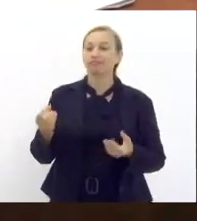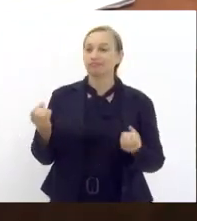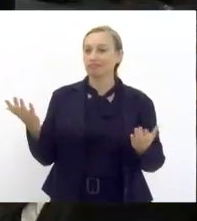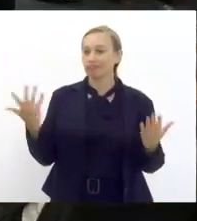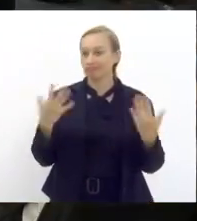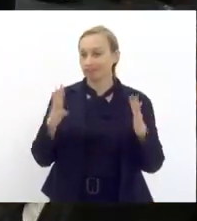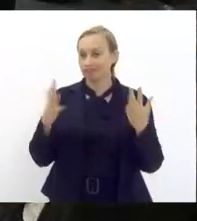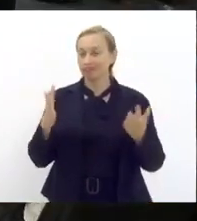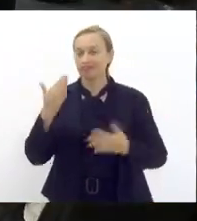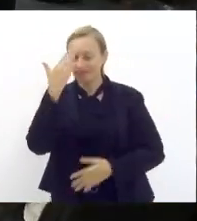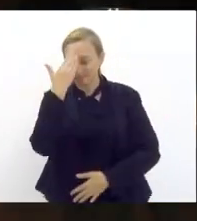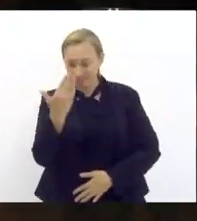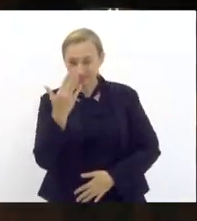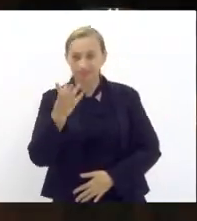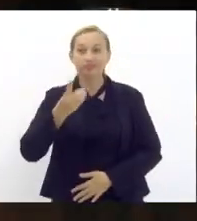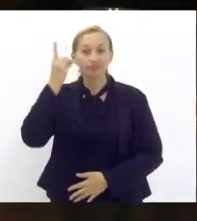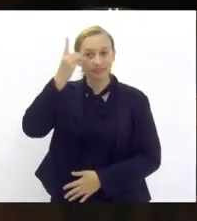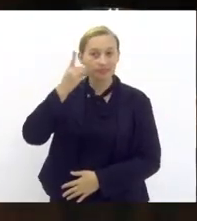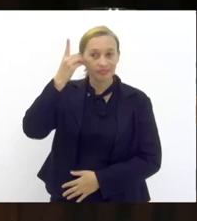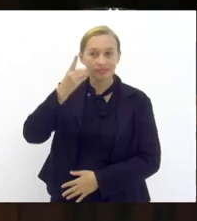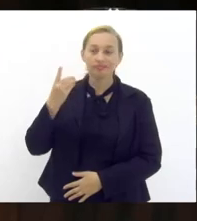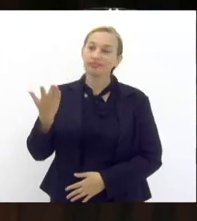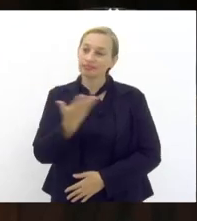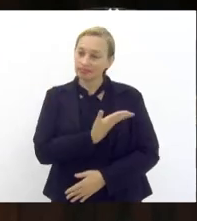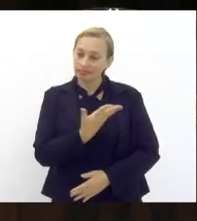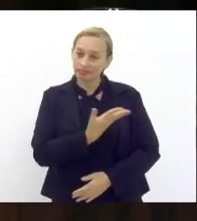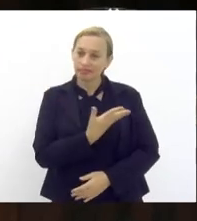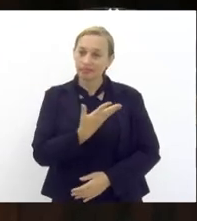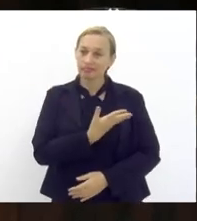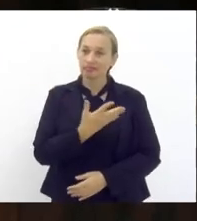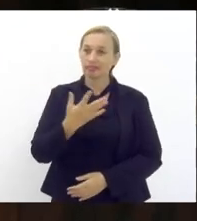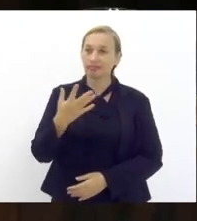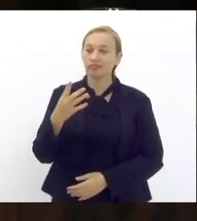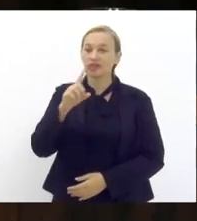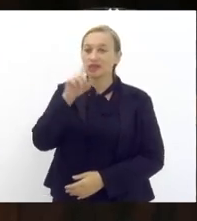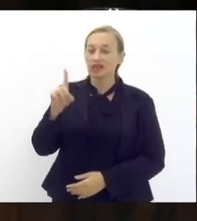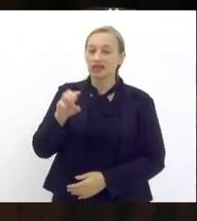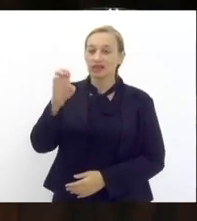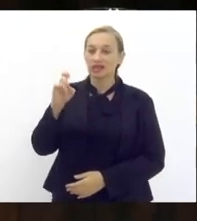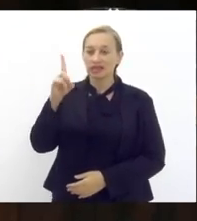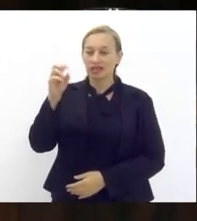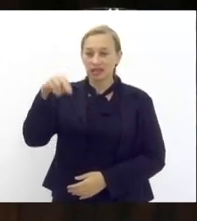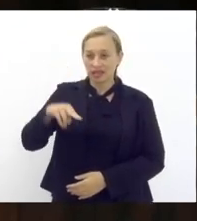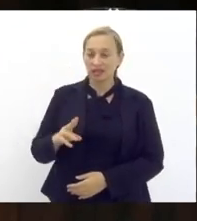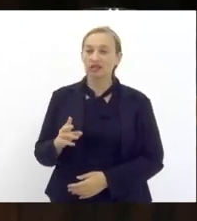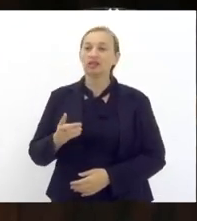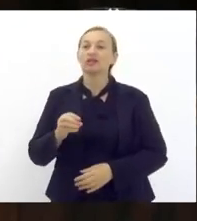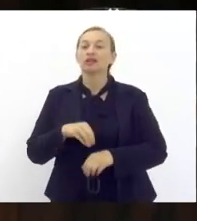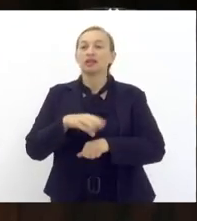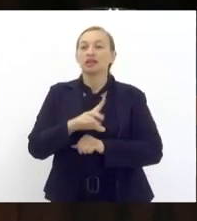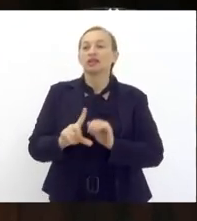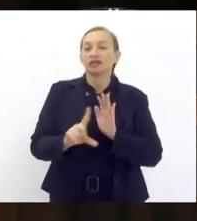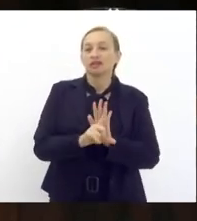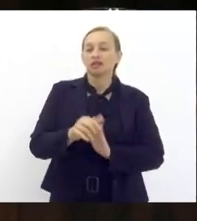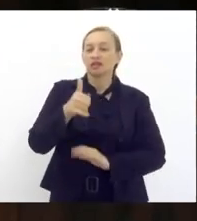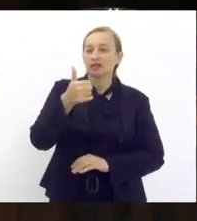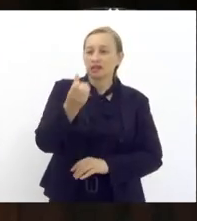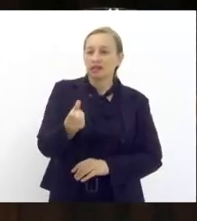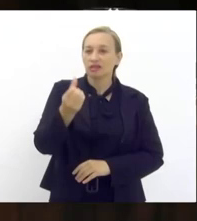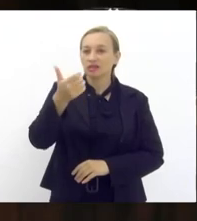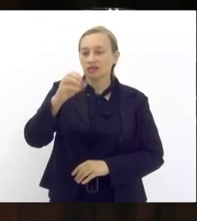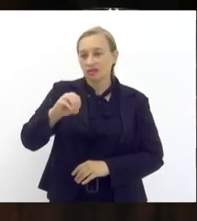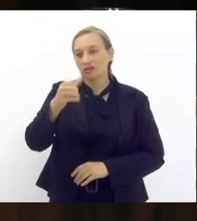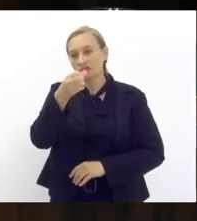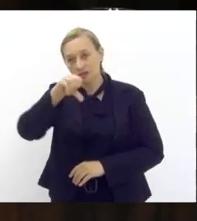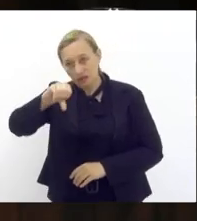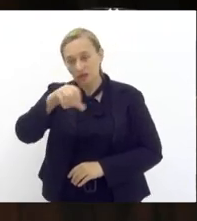presidente. Obrigado, minha deputada, querida amiga Rosângela Zeidan. Indicação legislativa número 609 de 2022,